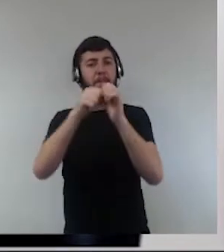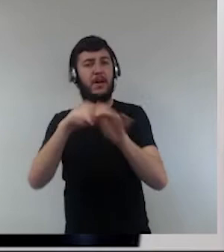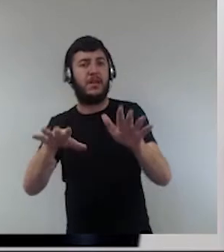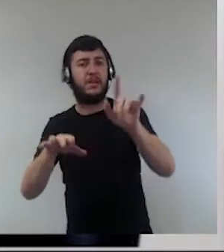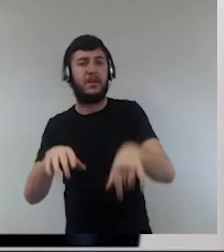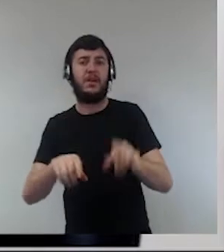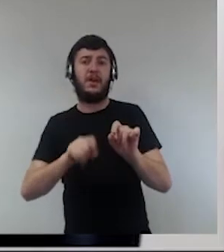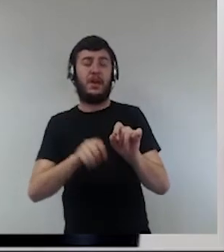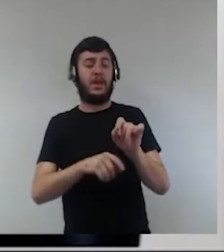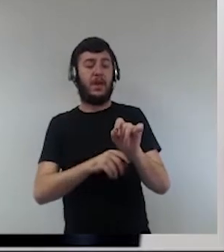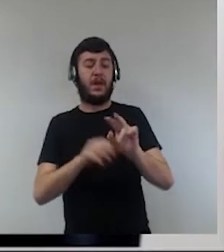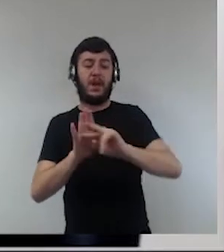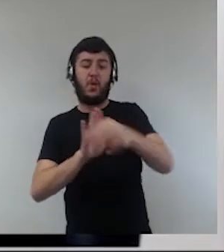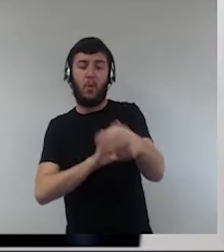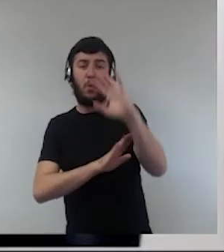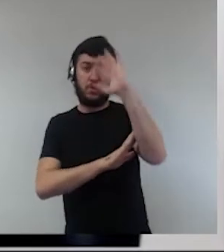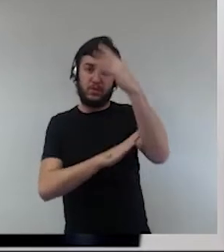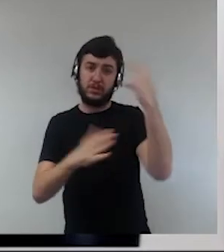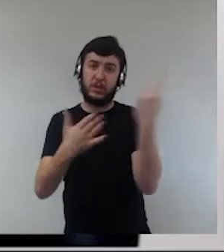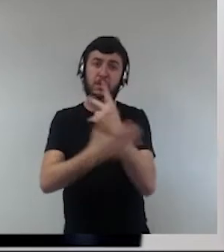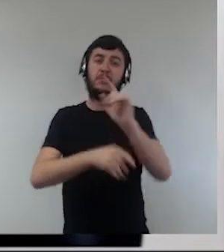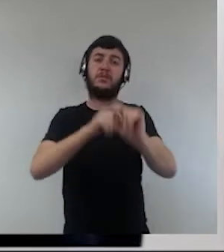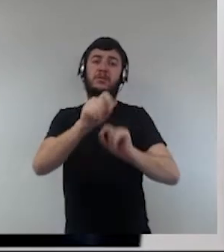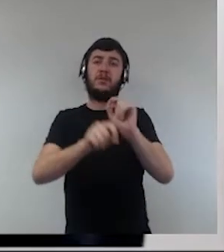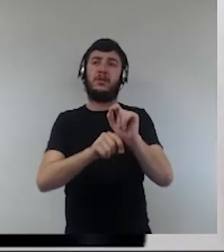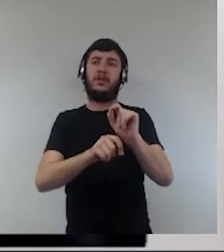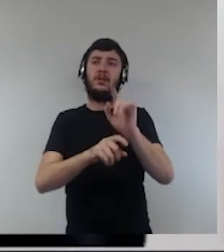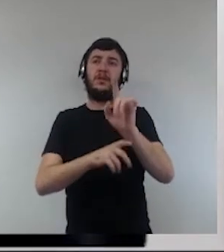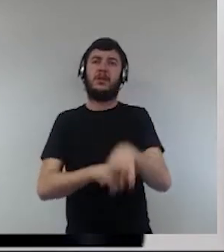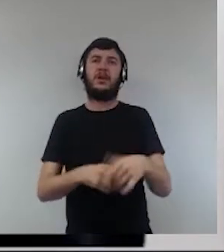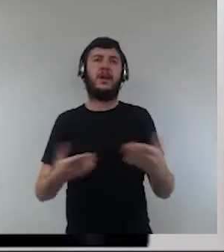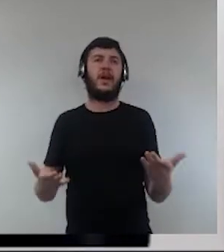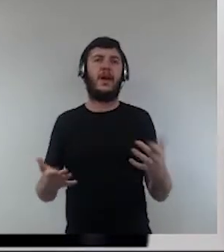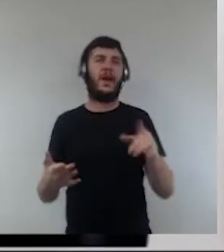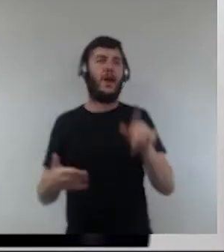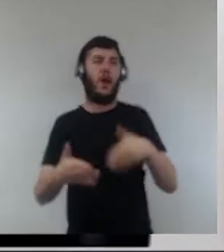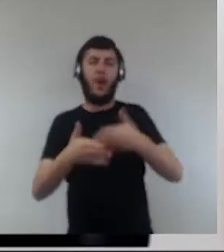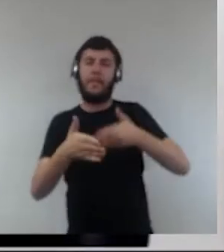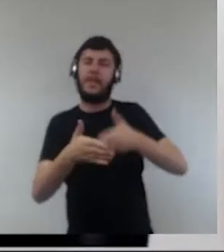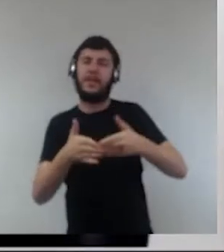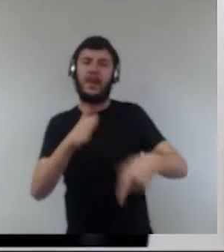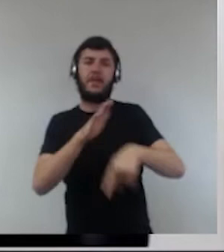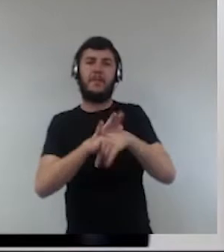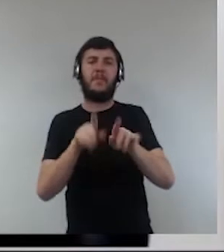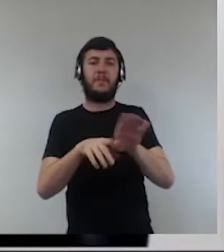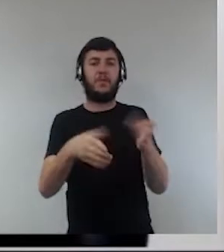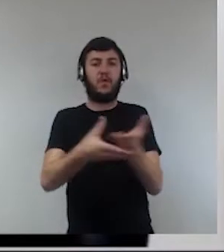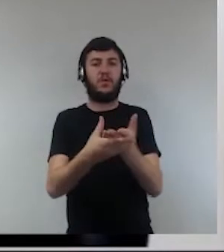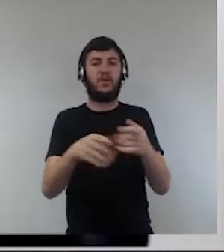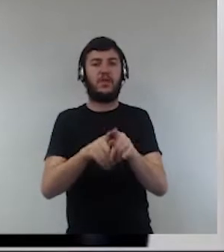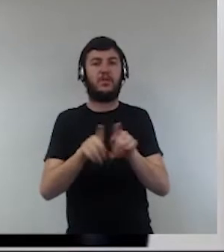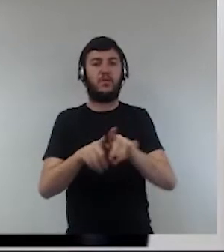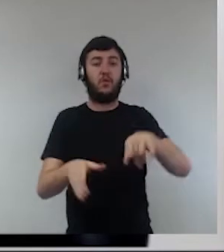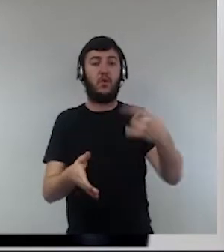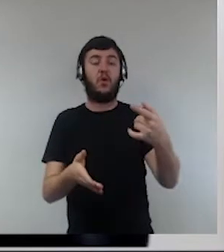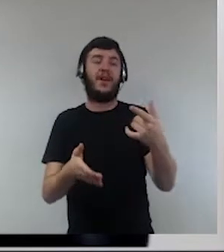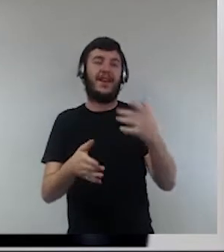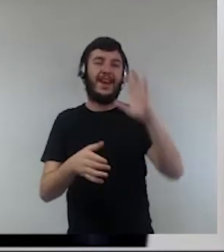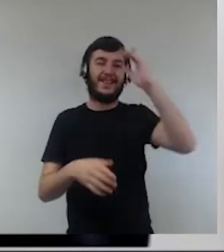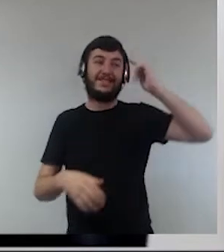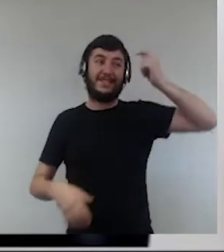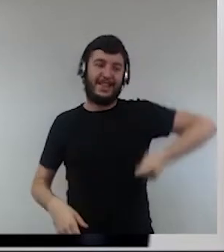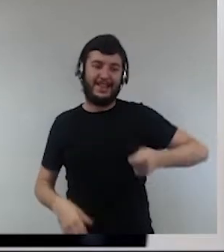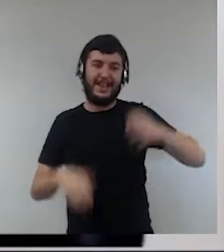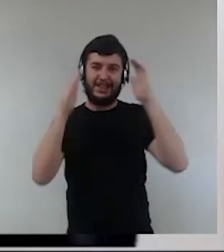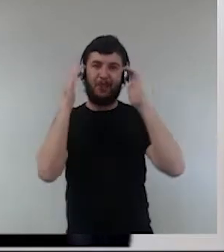como causa e fundamento de obstáculo processual na fase de cumprimento da sentença, quando